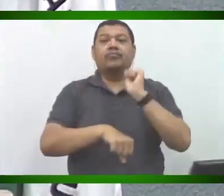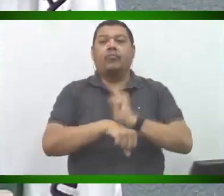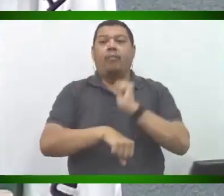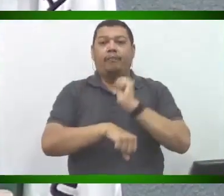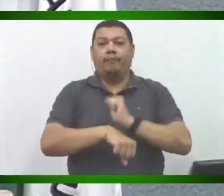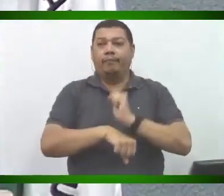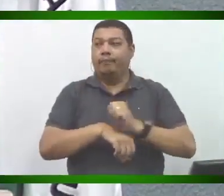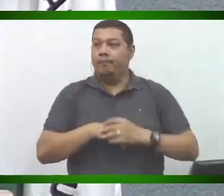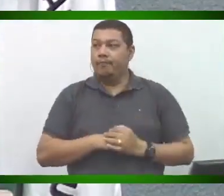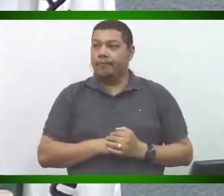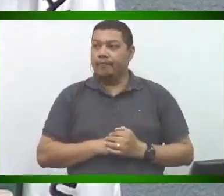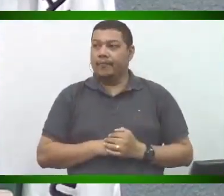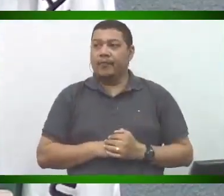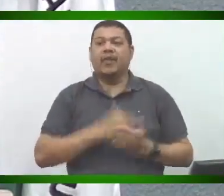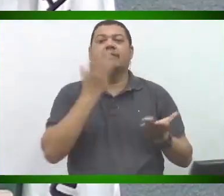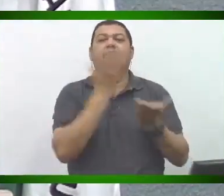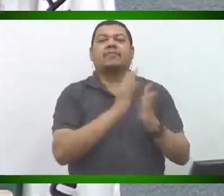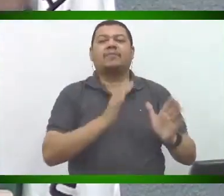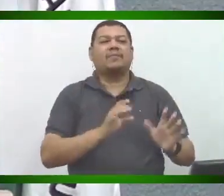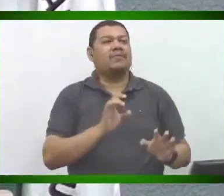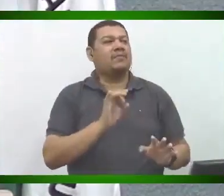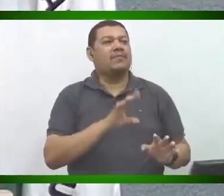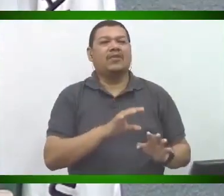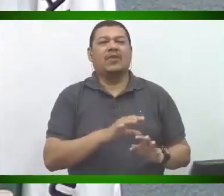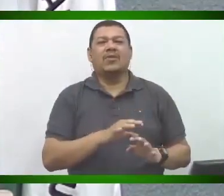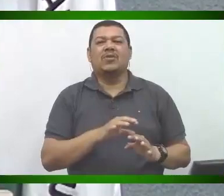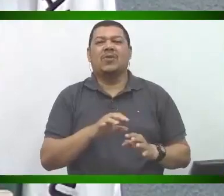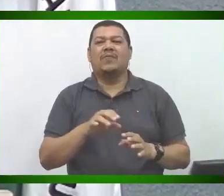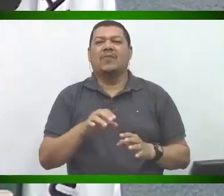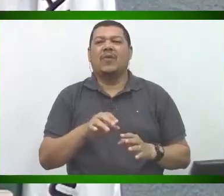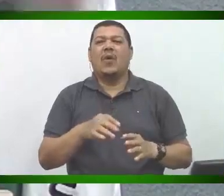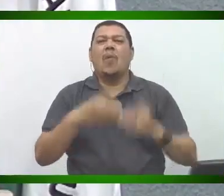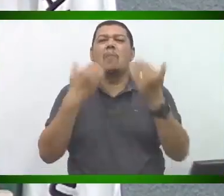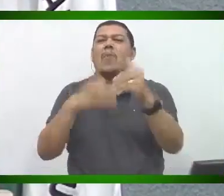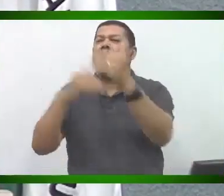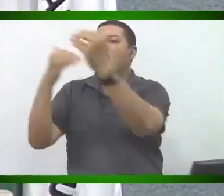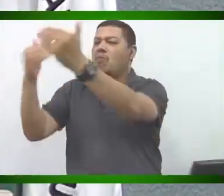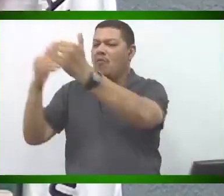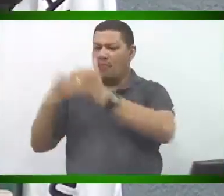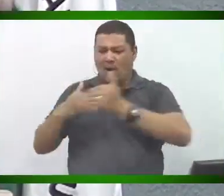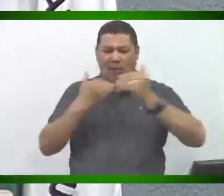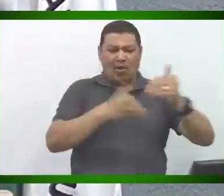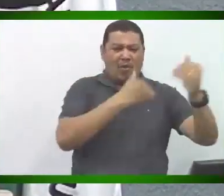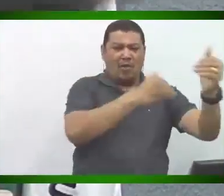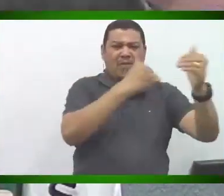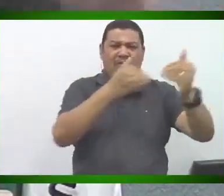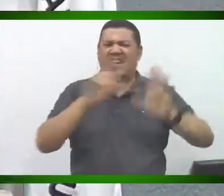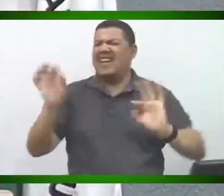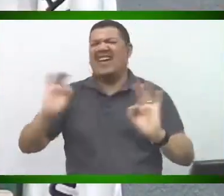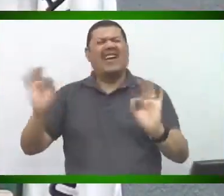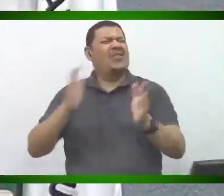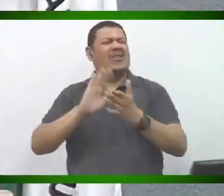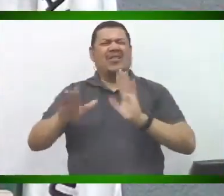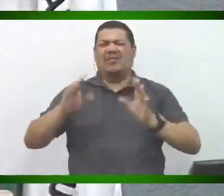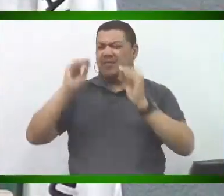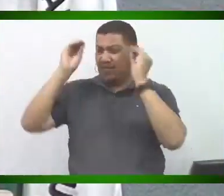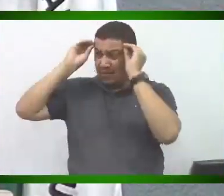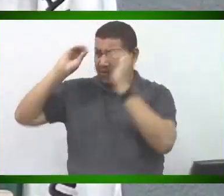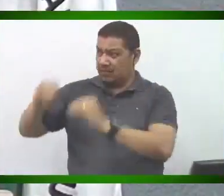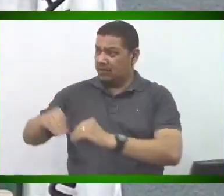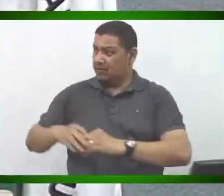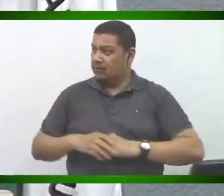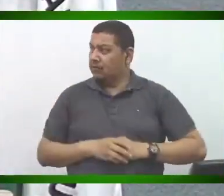concursos públicos. Para com esse negócio de fazer teste seletivo. É teste seletivo para lá, é teste seletivo para cá, é terceirização para lá.